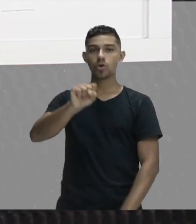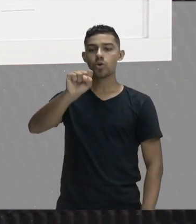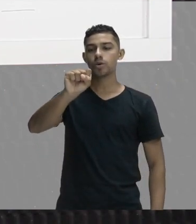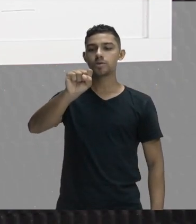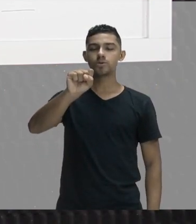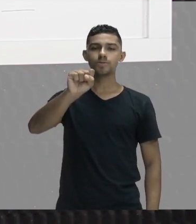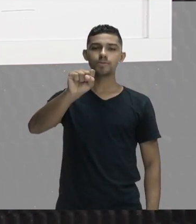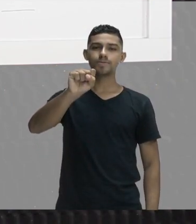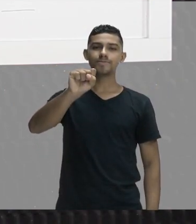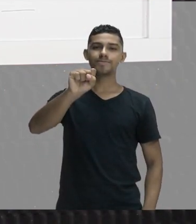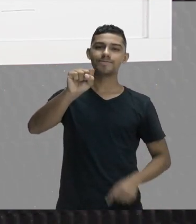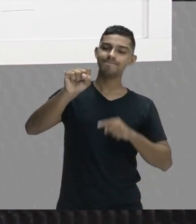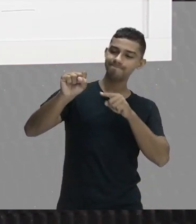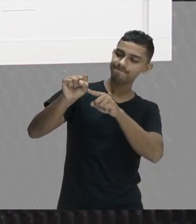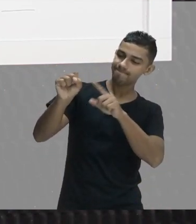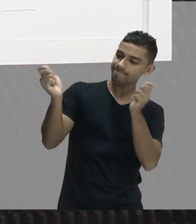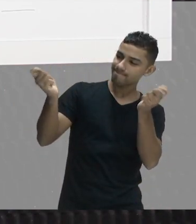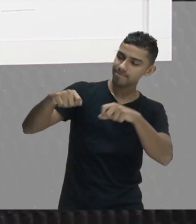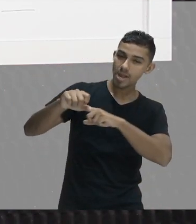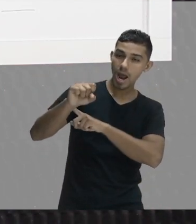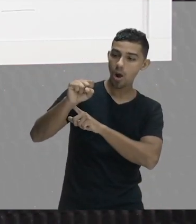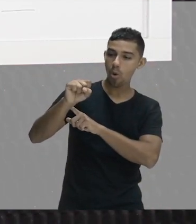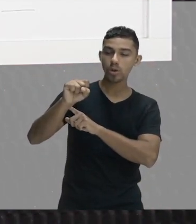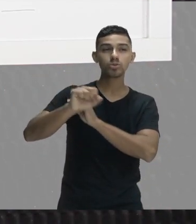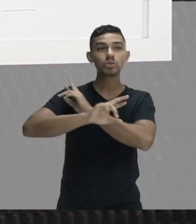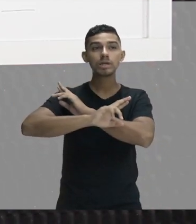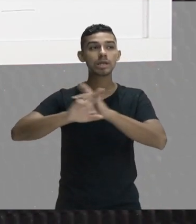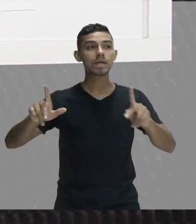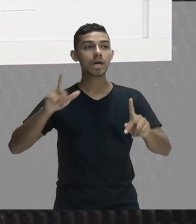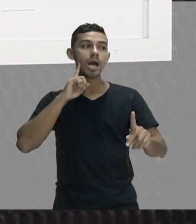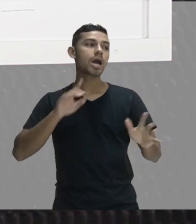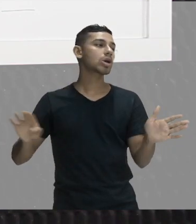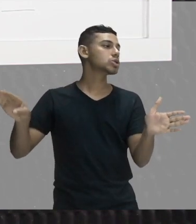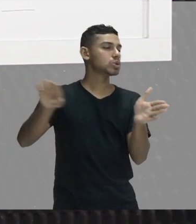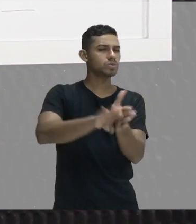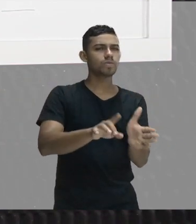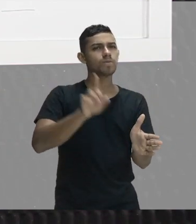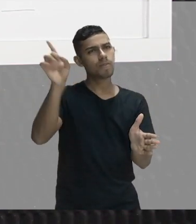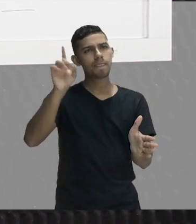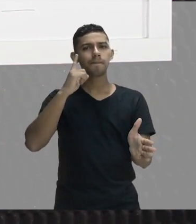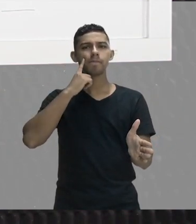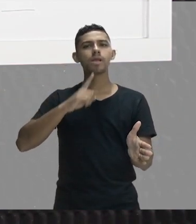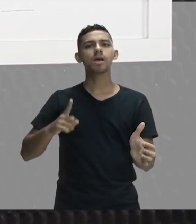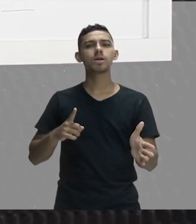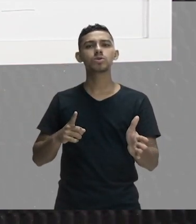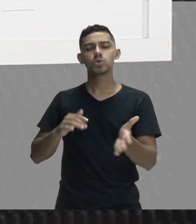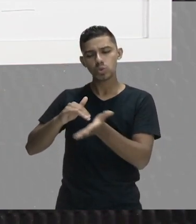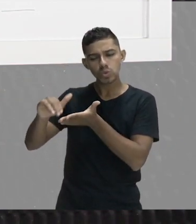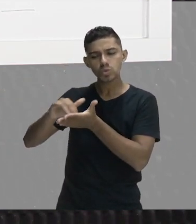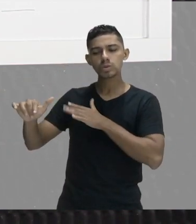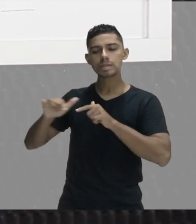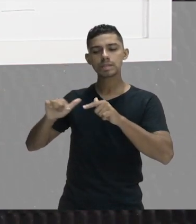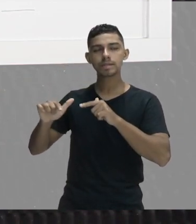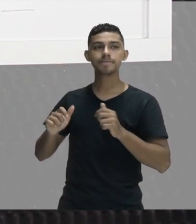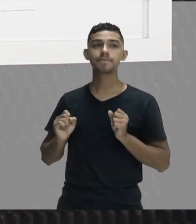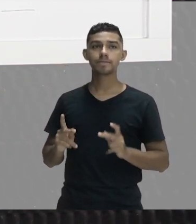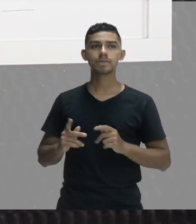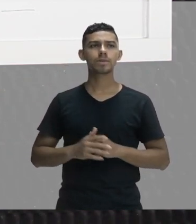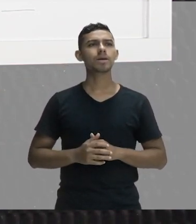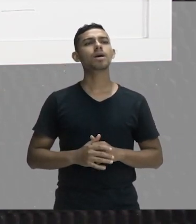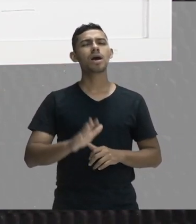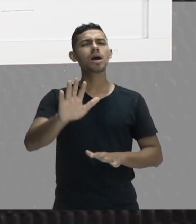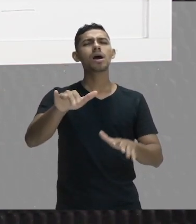acontecer. 8 formas diferentes dele chegar no escritório onde ele trabalha. Gente,